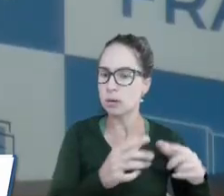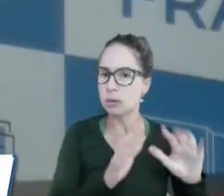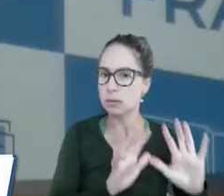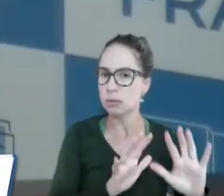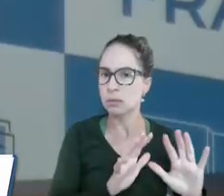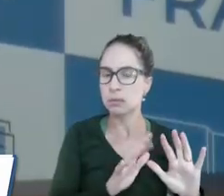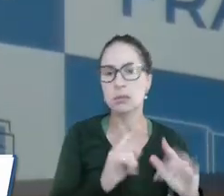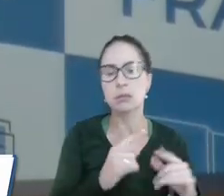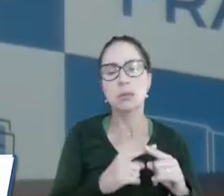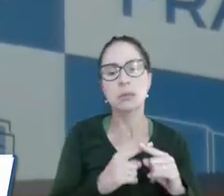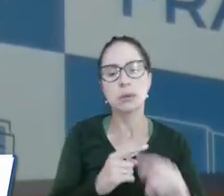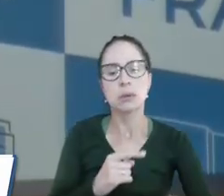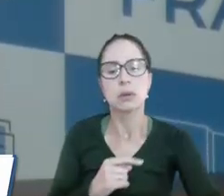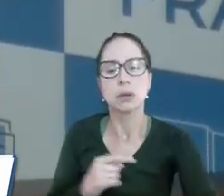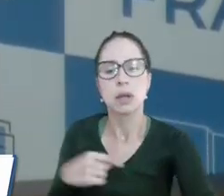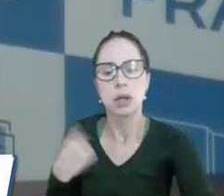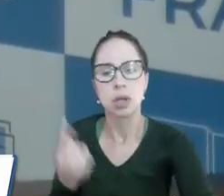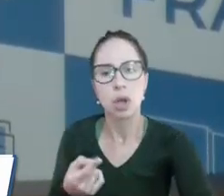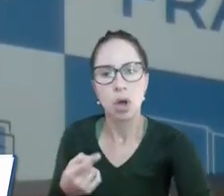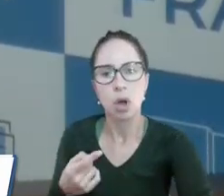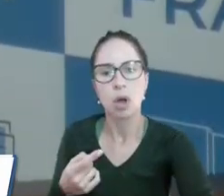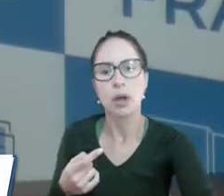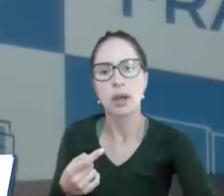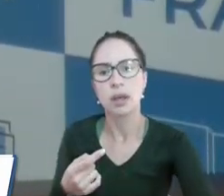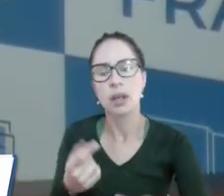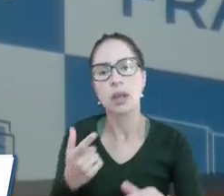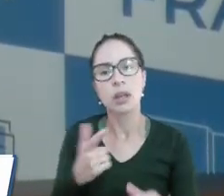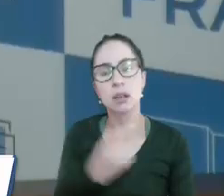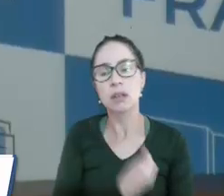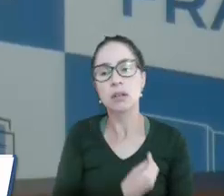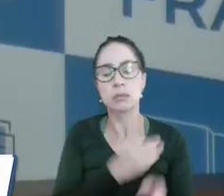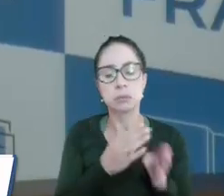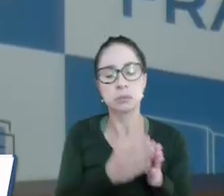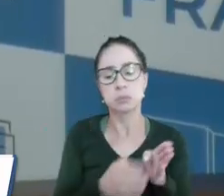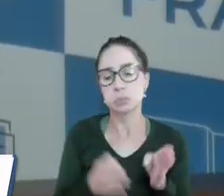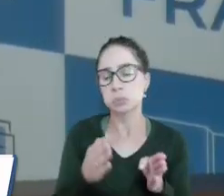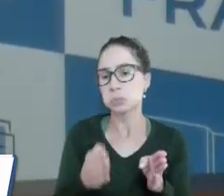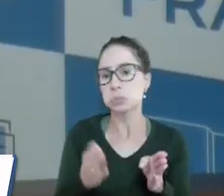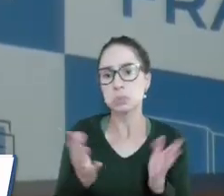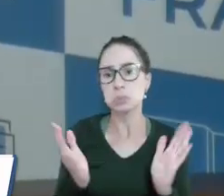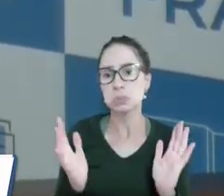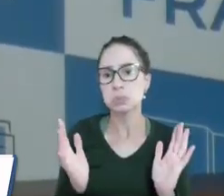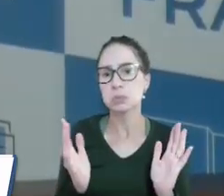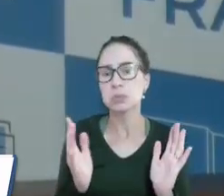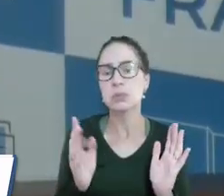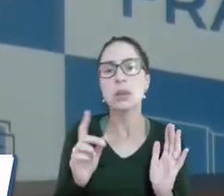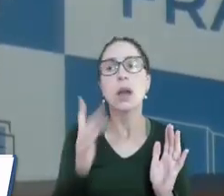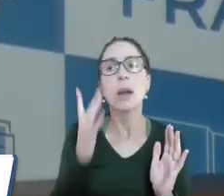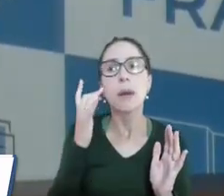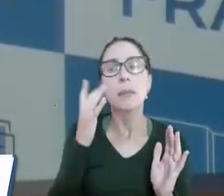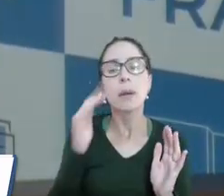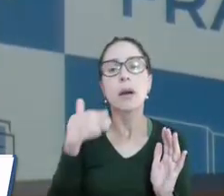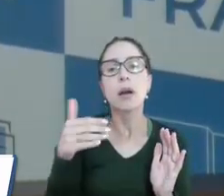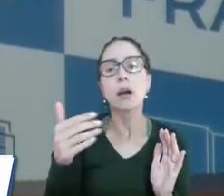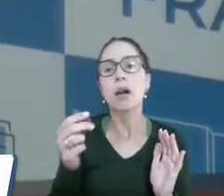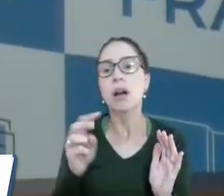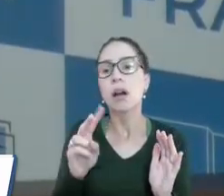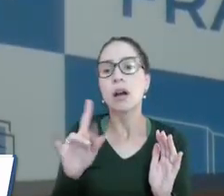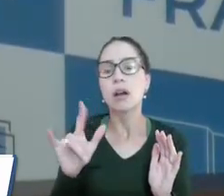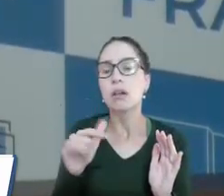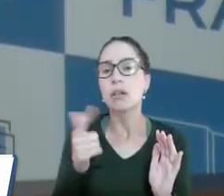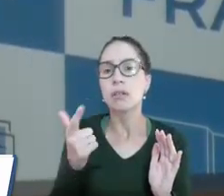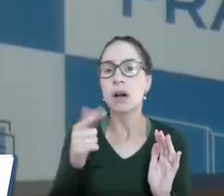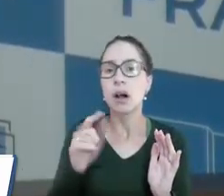de contas, nós estamos de passagem por essa terra. Mais dias, menos dias, estaremos prestando conta daquilo que